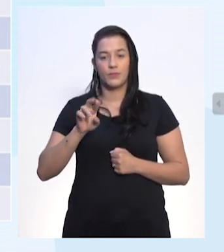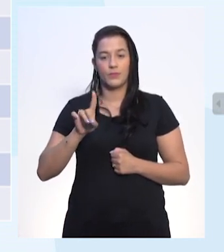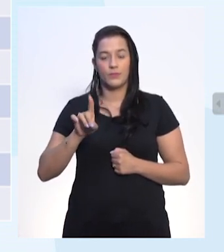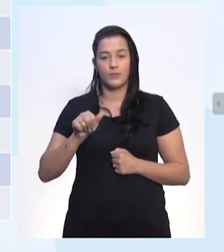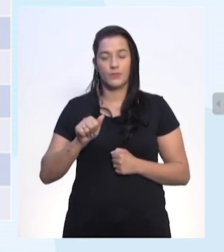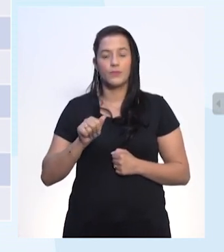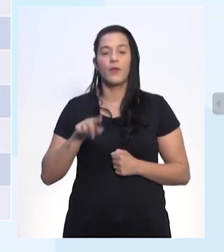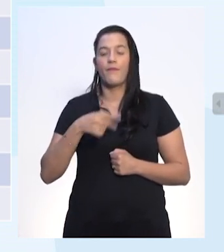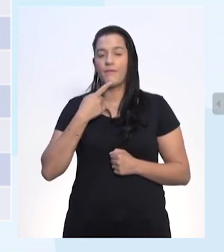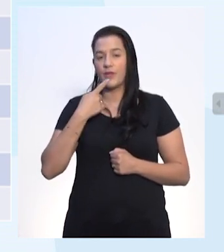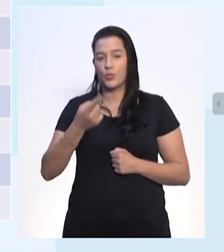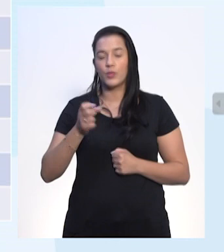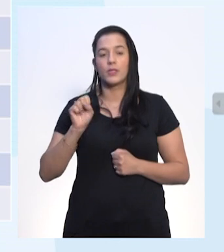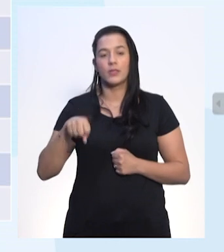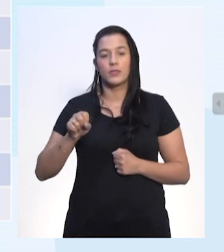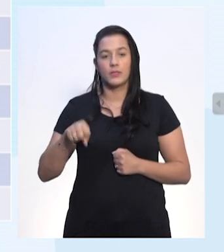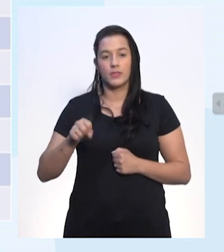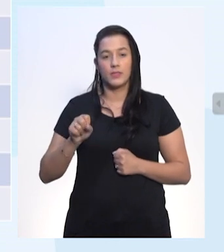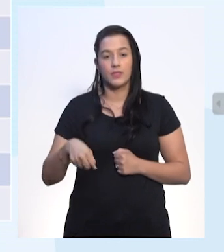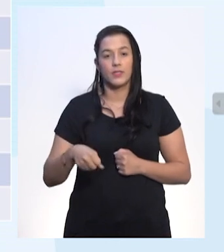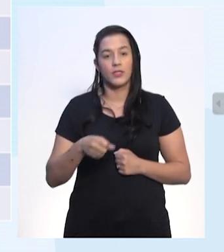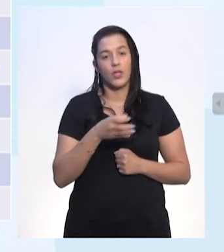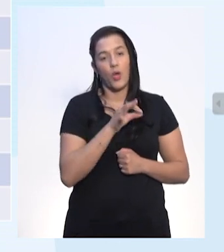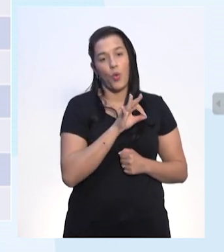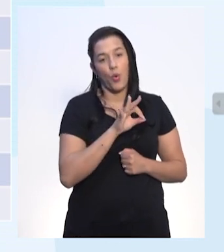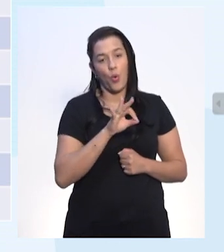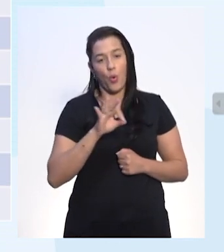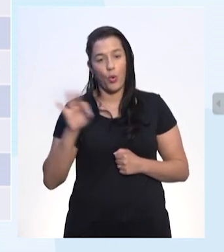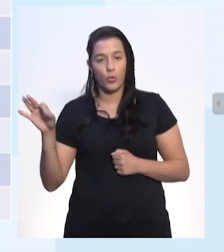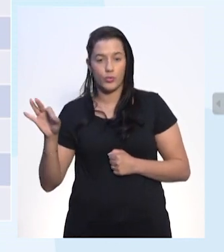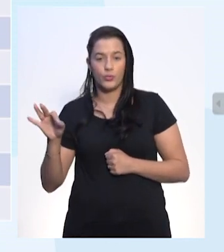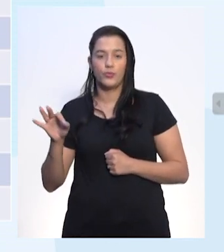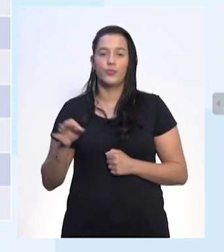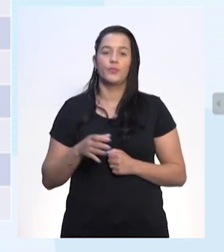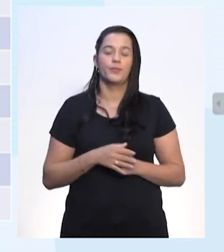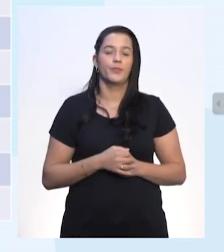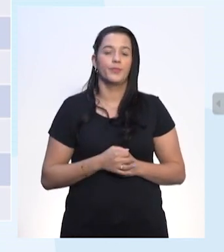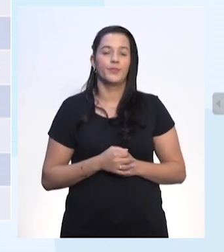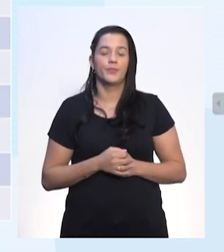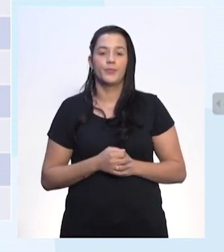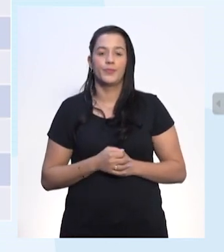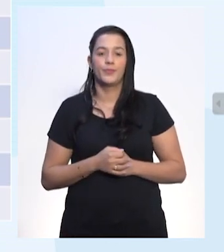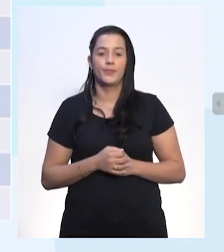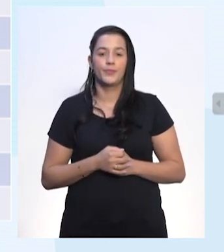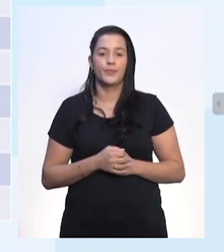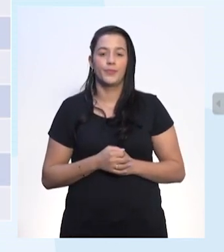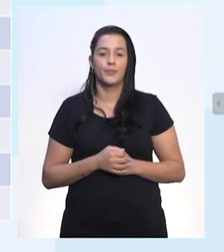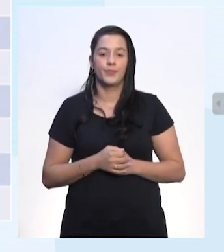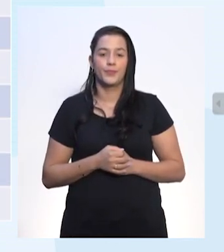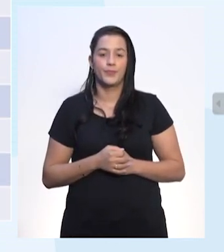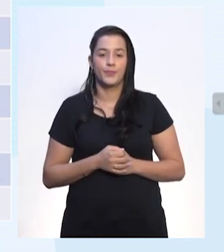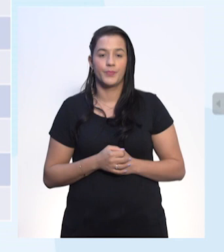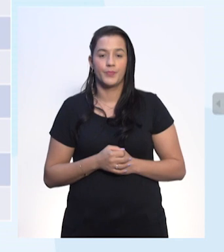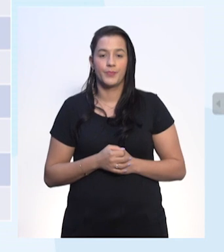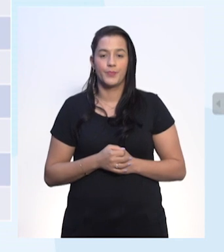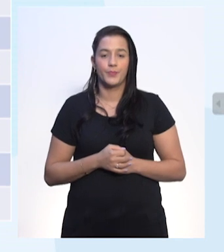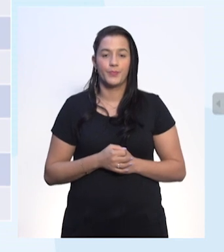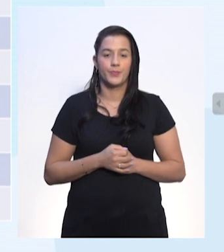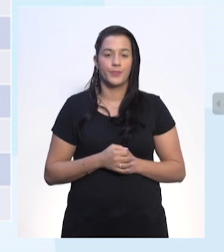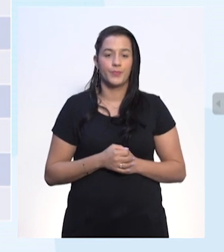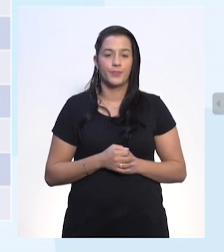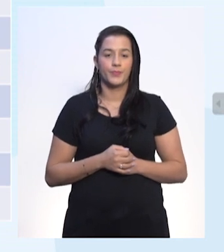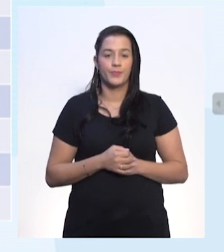diz que sim, está em ótimas conservações. Muito bem. Então, estado de